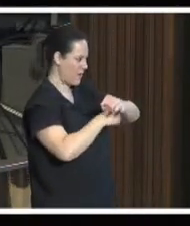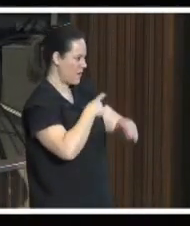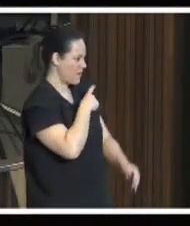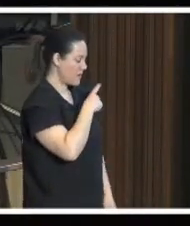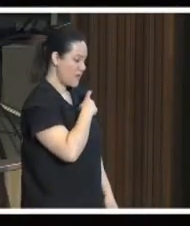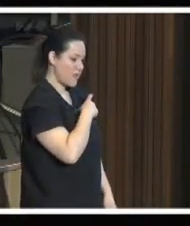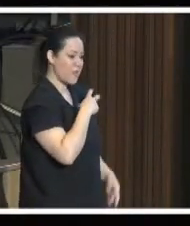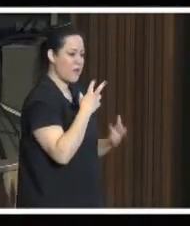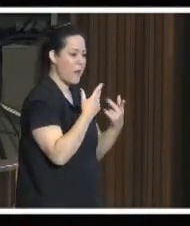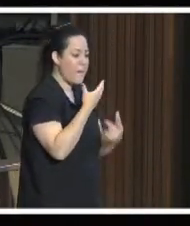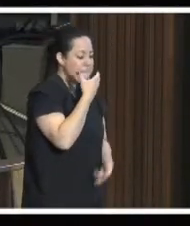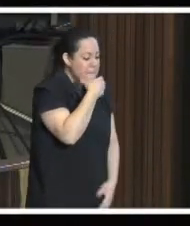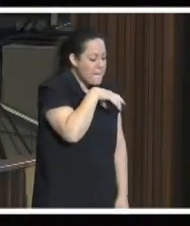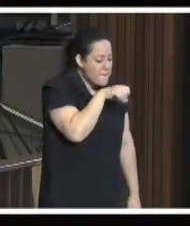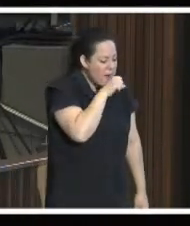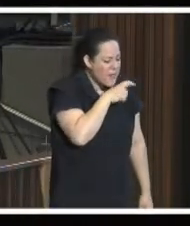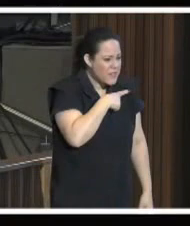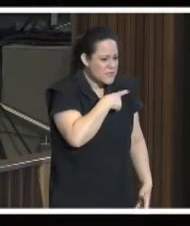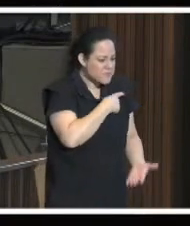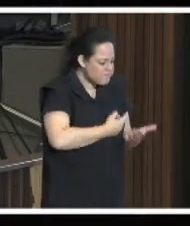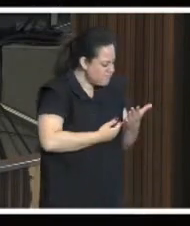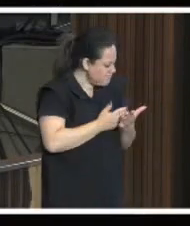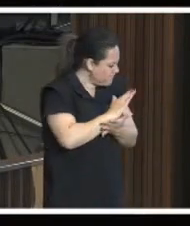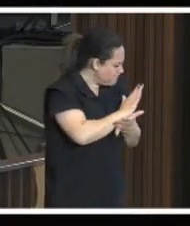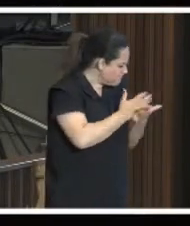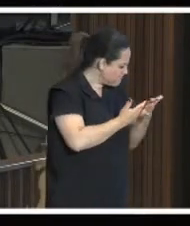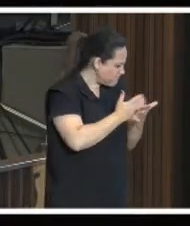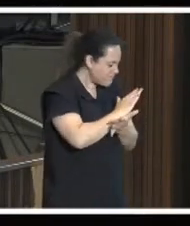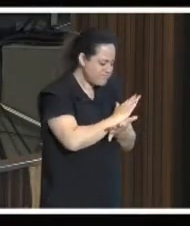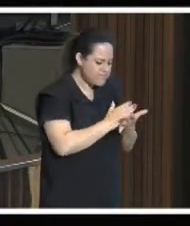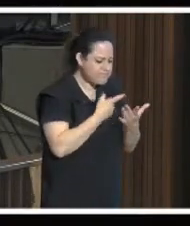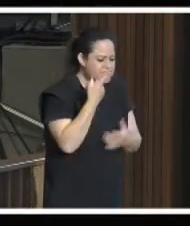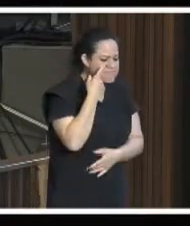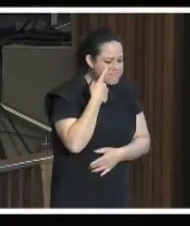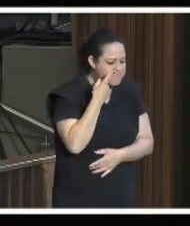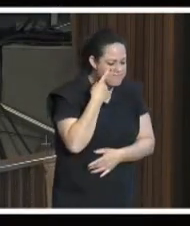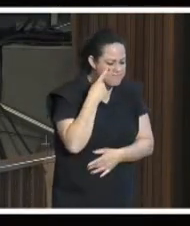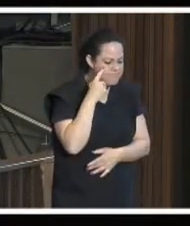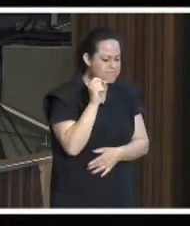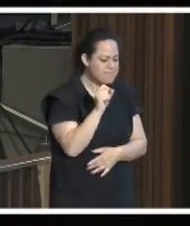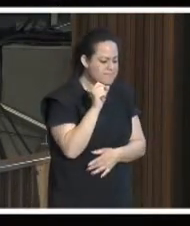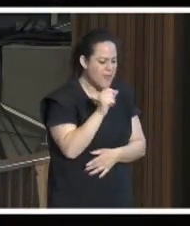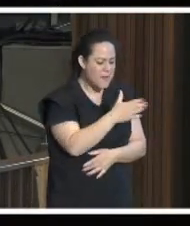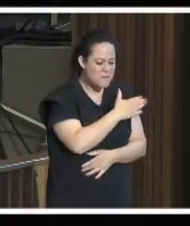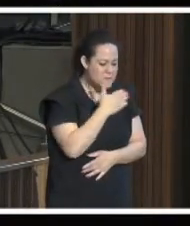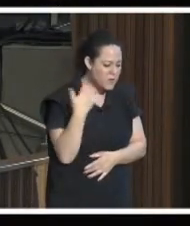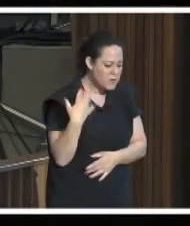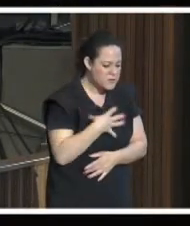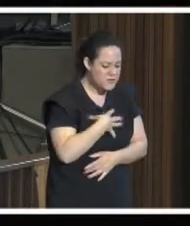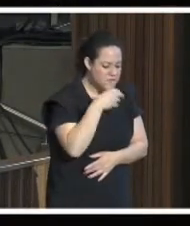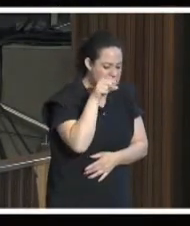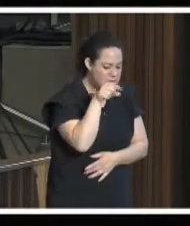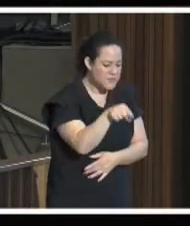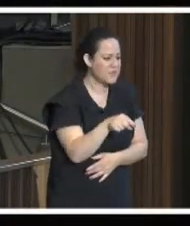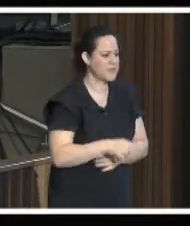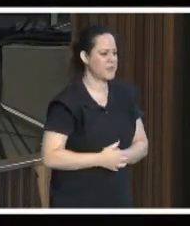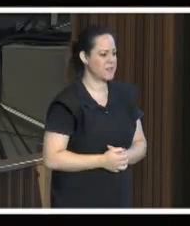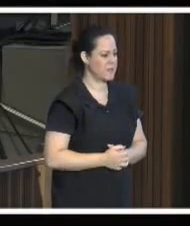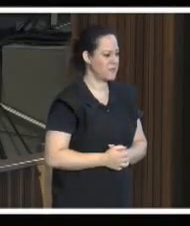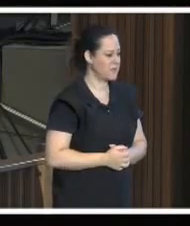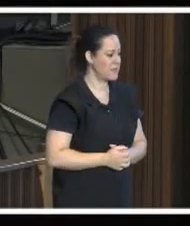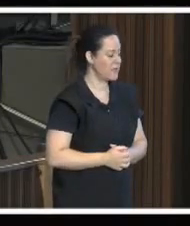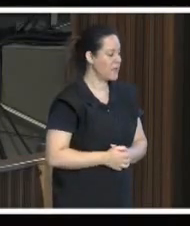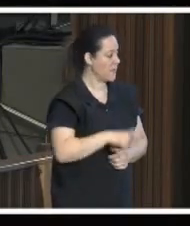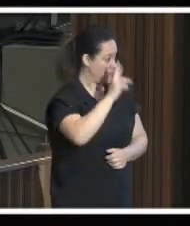vivia a aflição de ver, de perceber a morte da sua filha. E